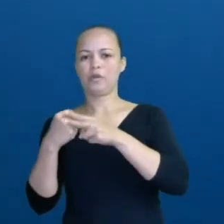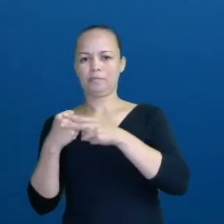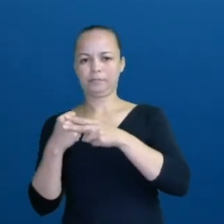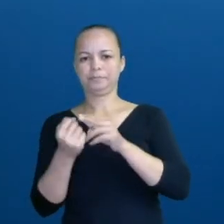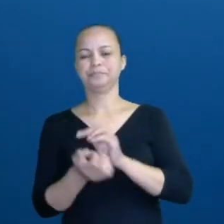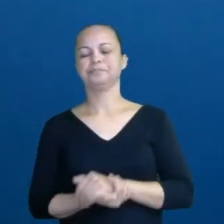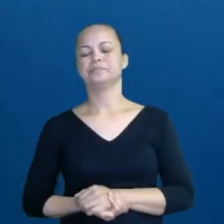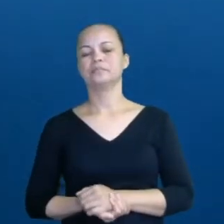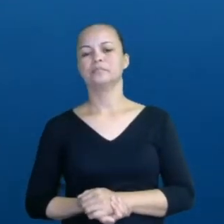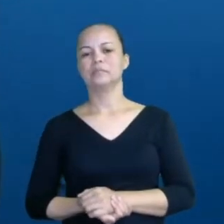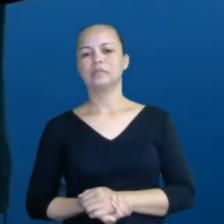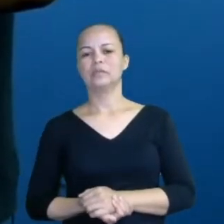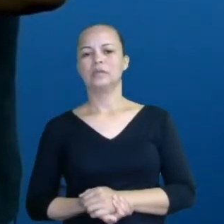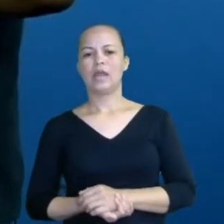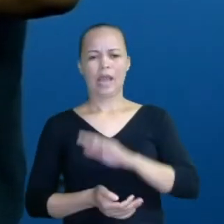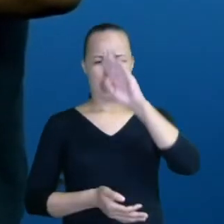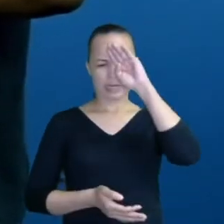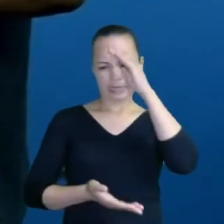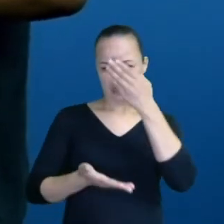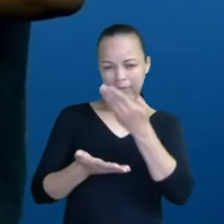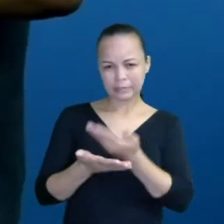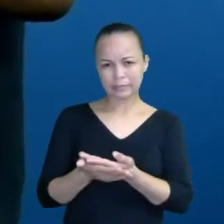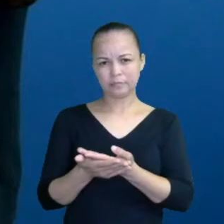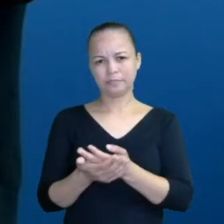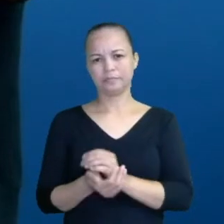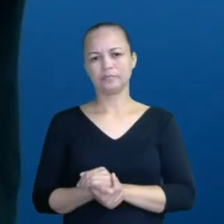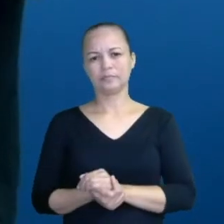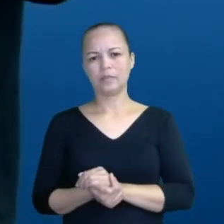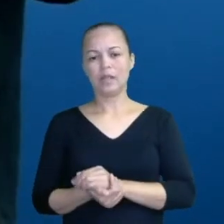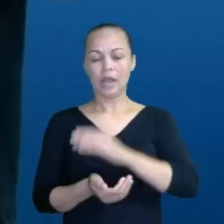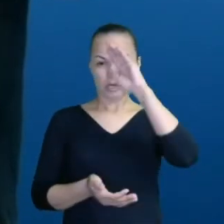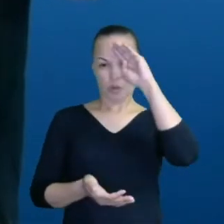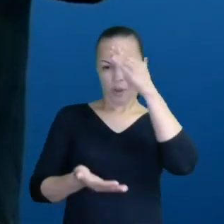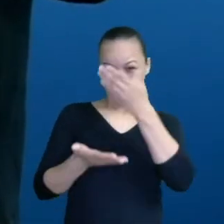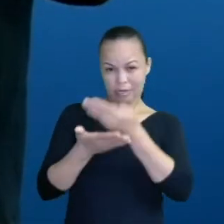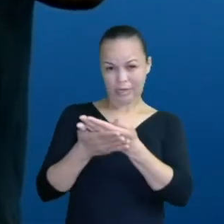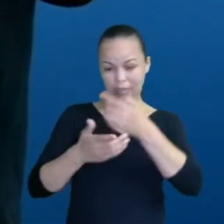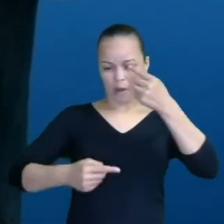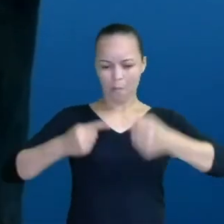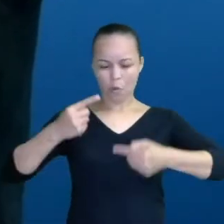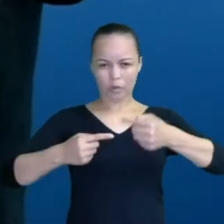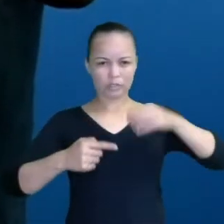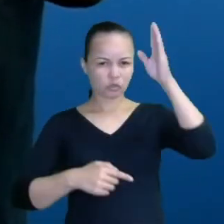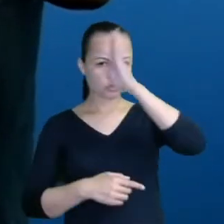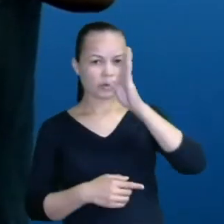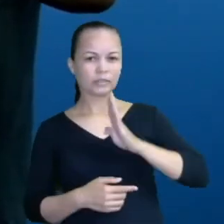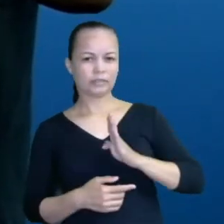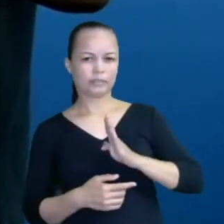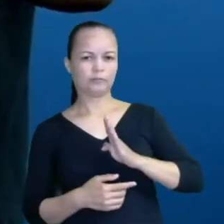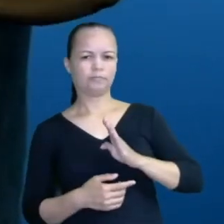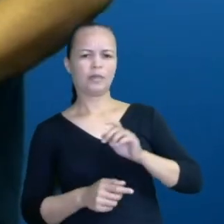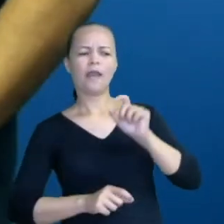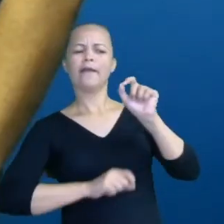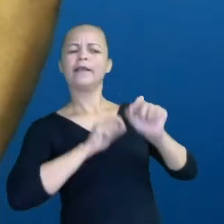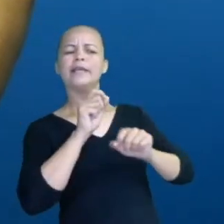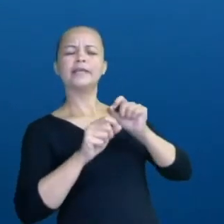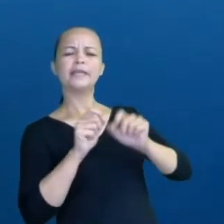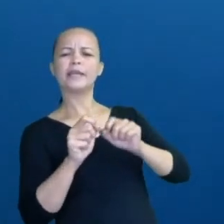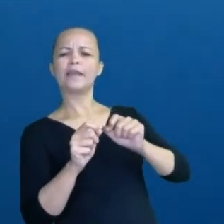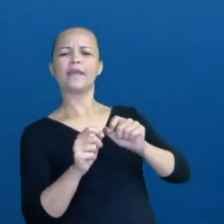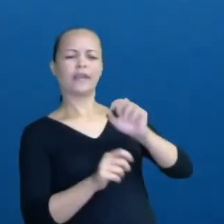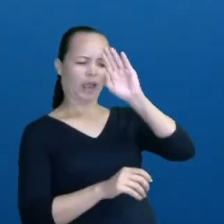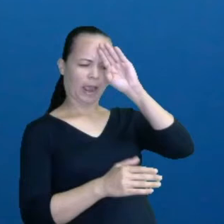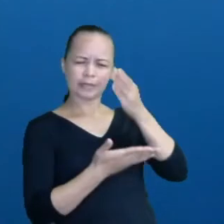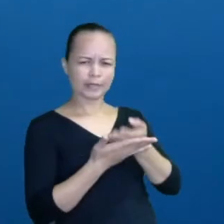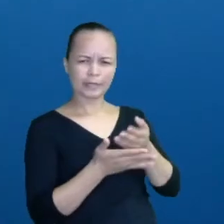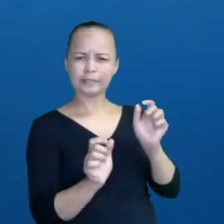Próxima frase. Não acreditam nos políticos brasileiros. Quem não acredita?